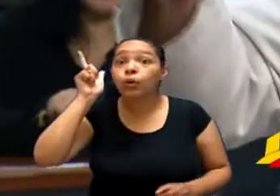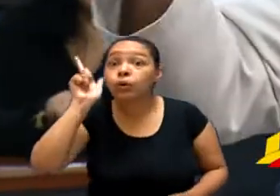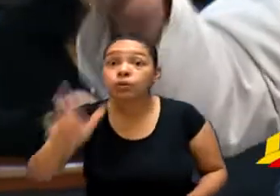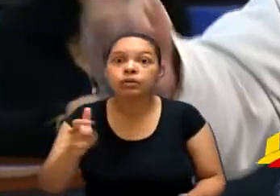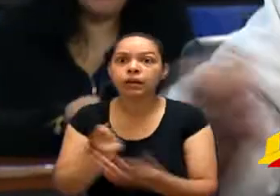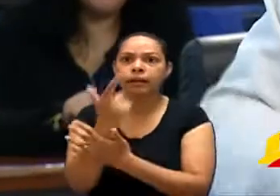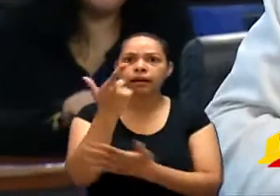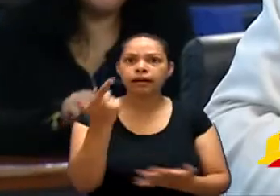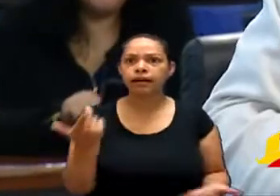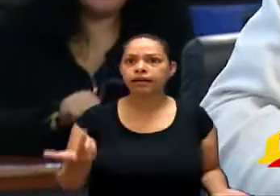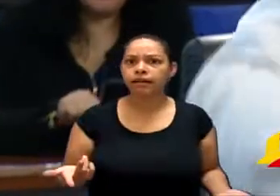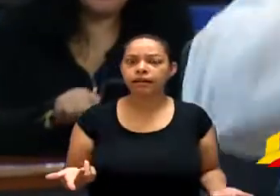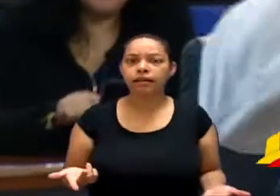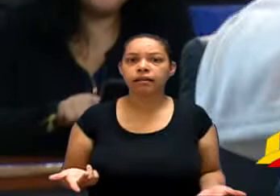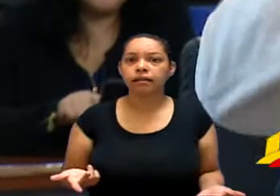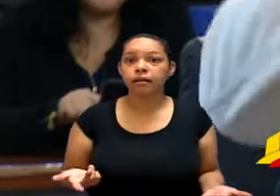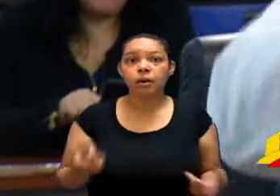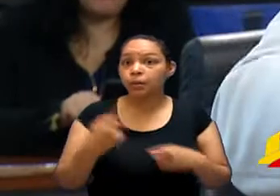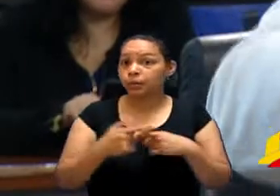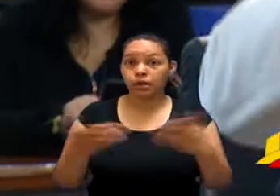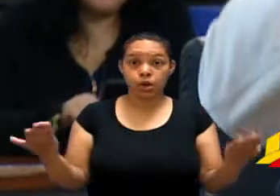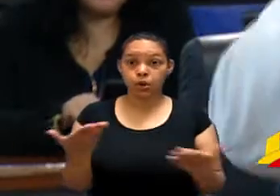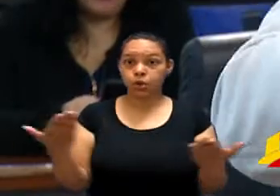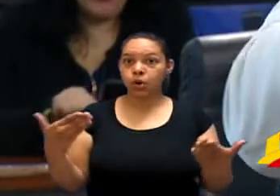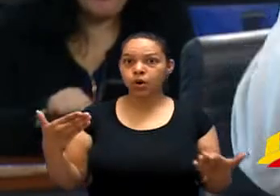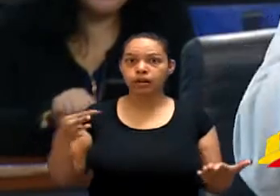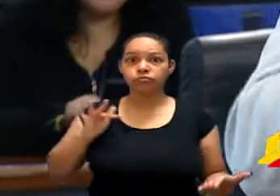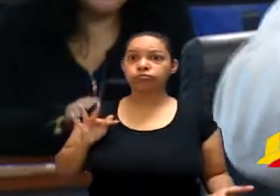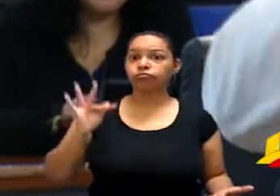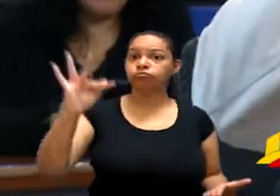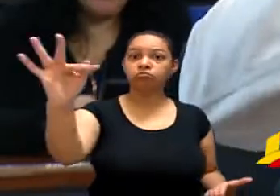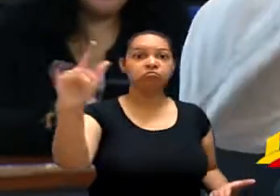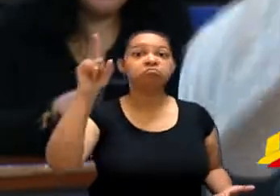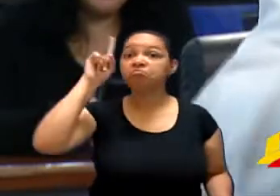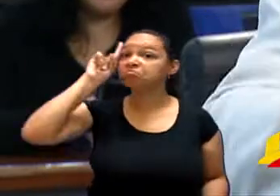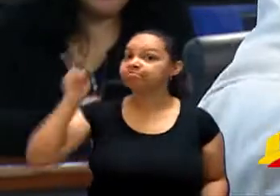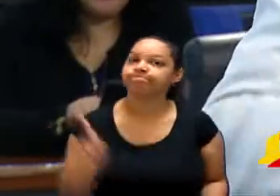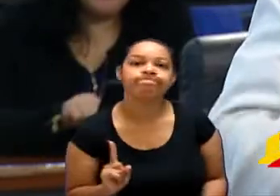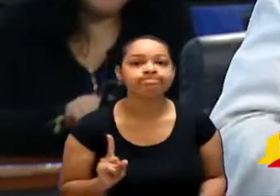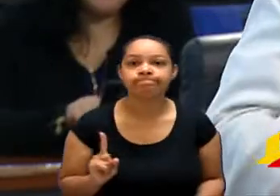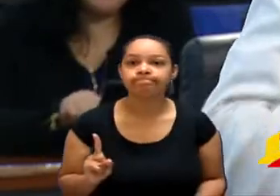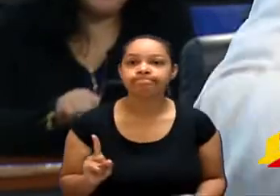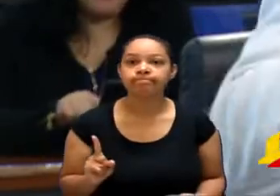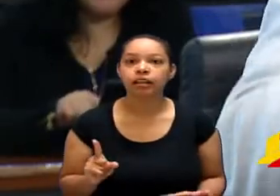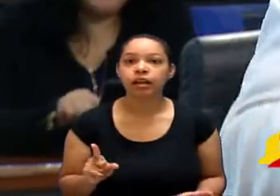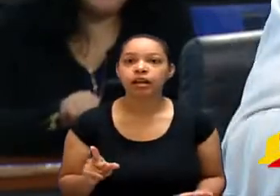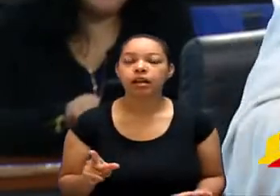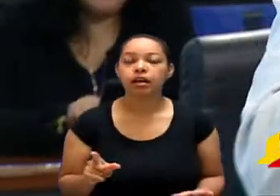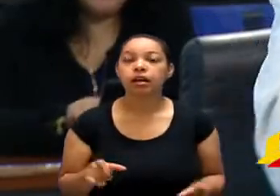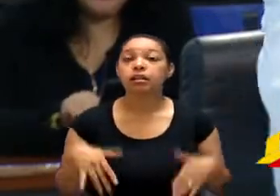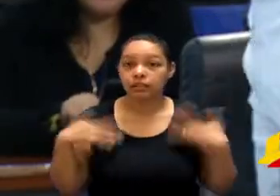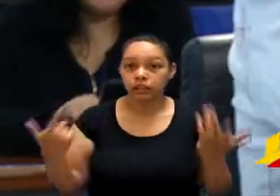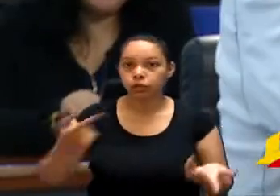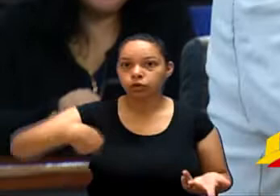qual pode ser o futuro Então a nossa intervenção enquanto o vereador enquanto sindicato é